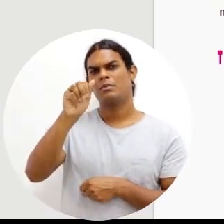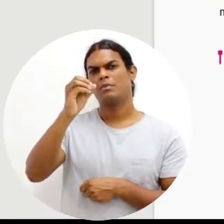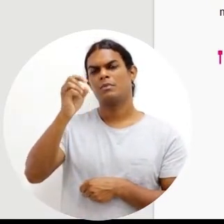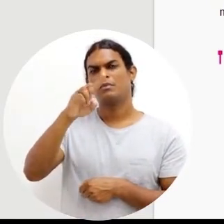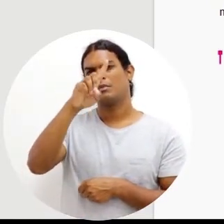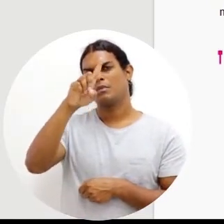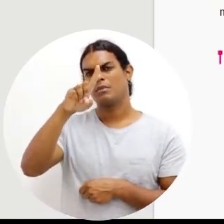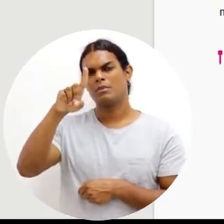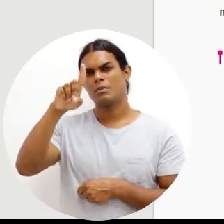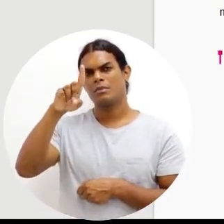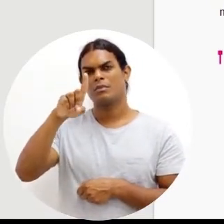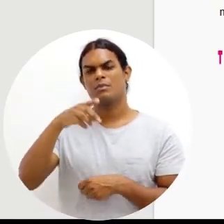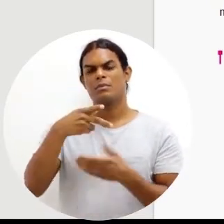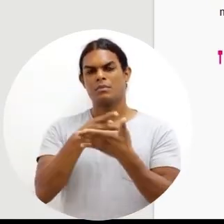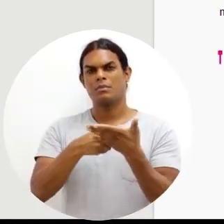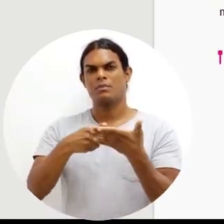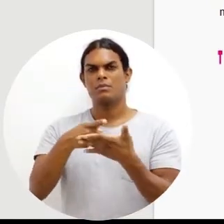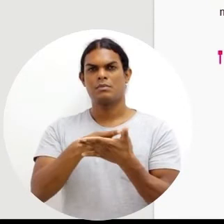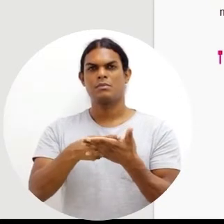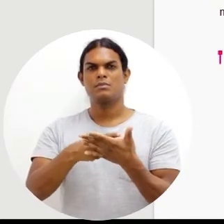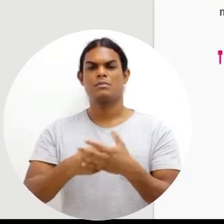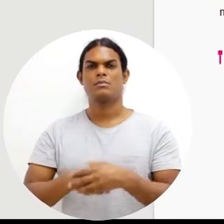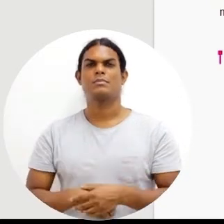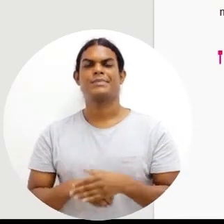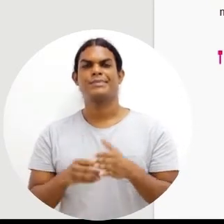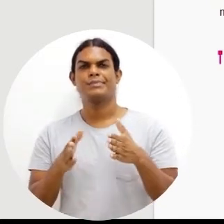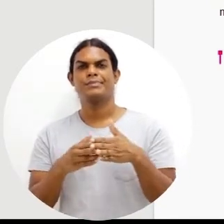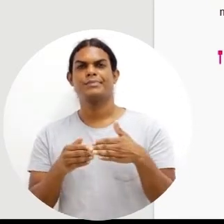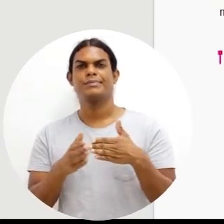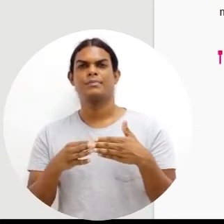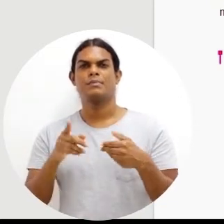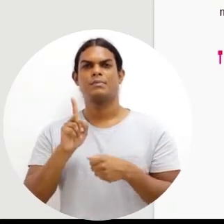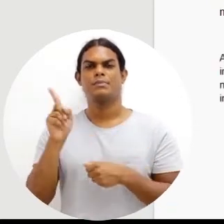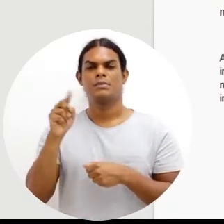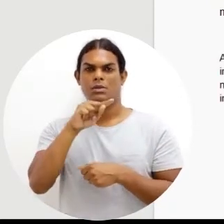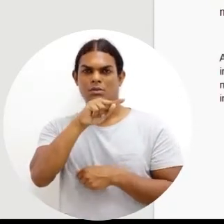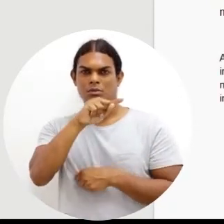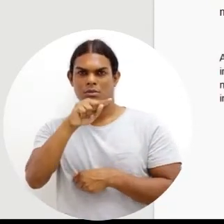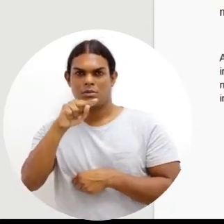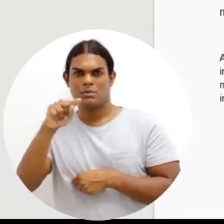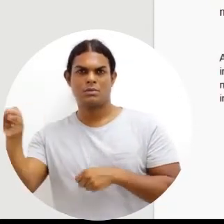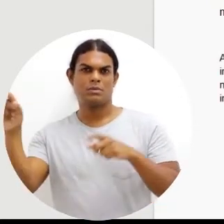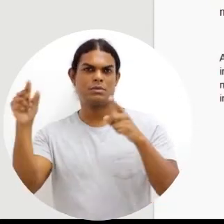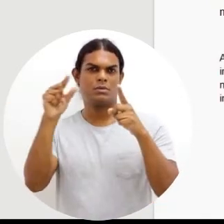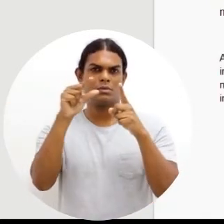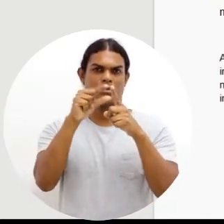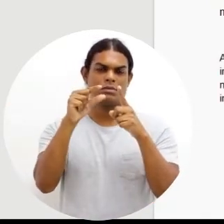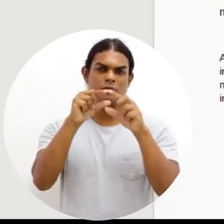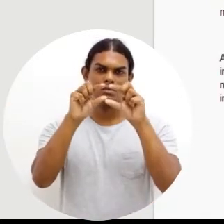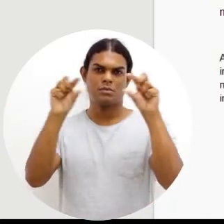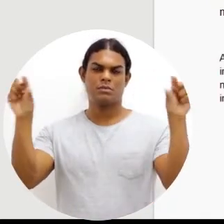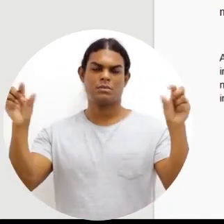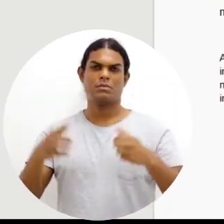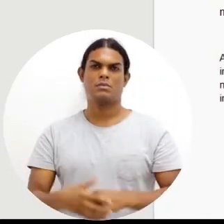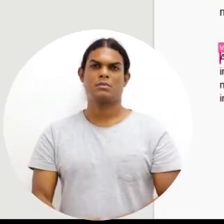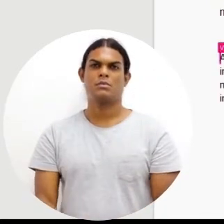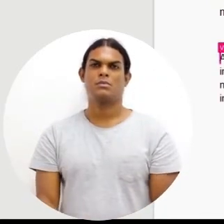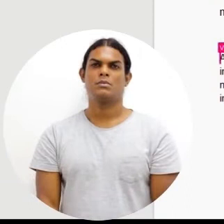aqui. Vou pedir para que ela sublinhe, por exemplo, alguma palavra. E aí...